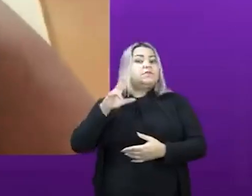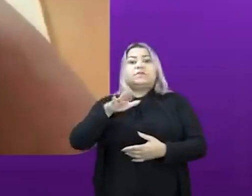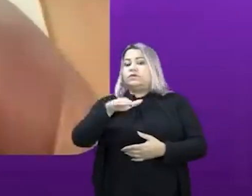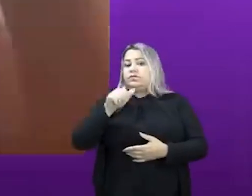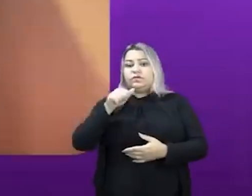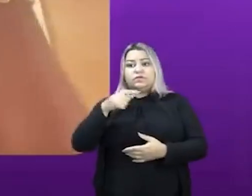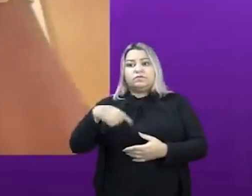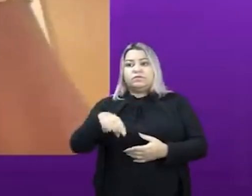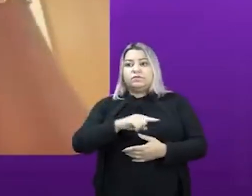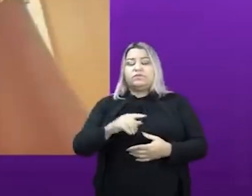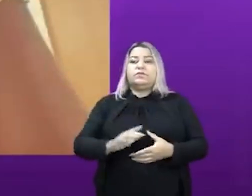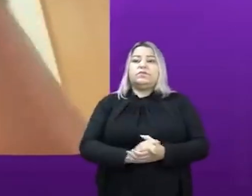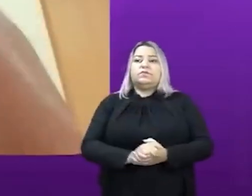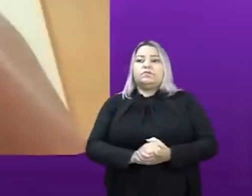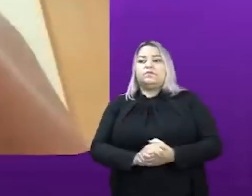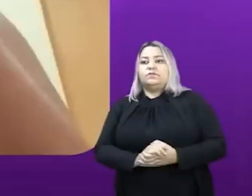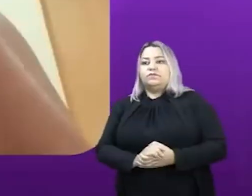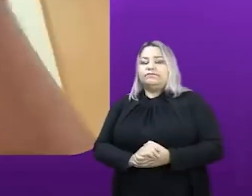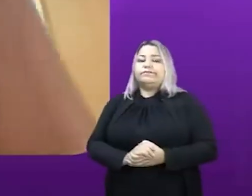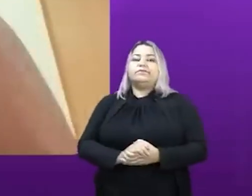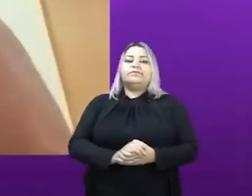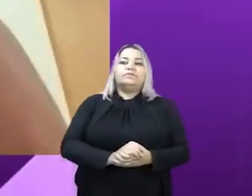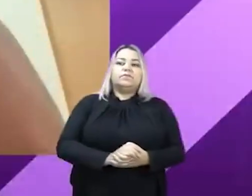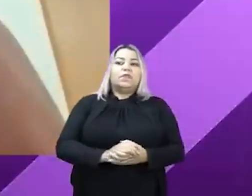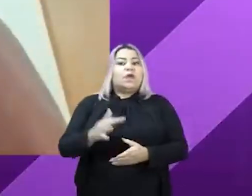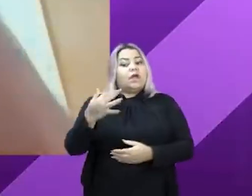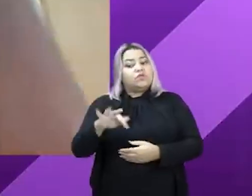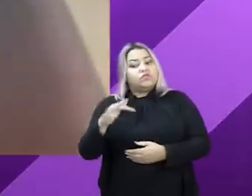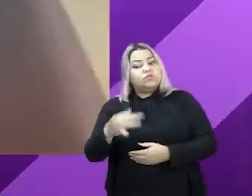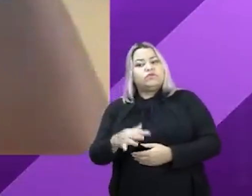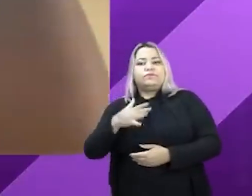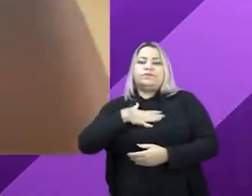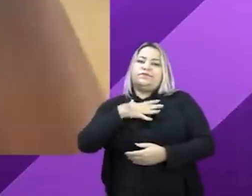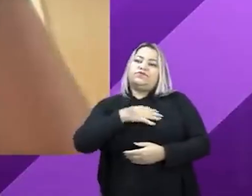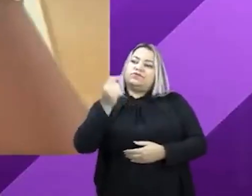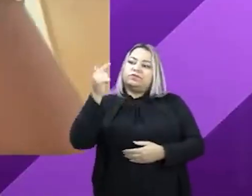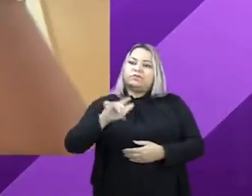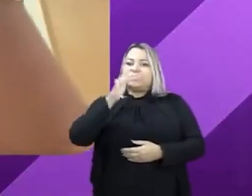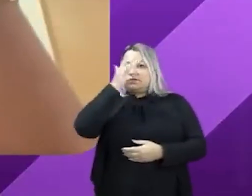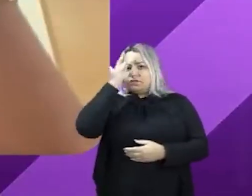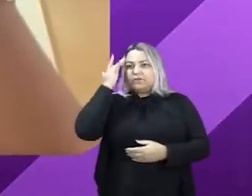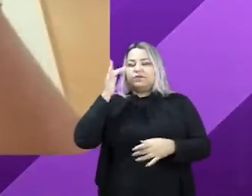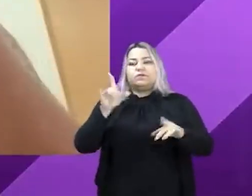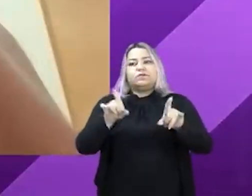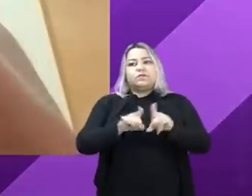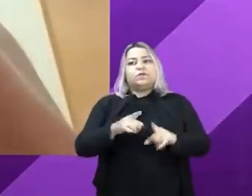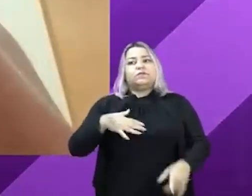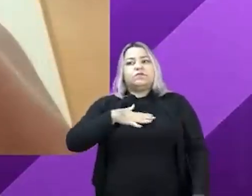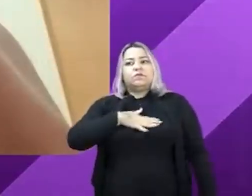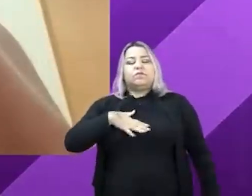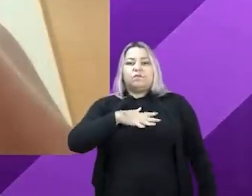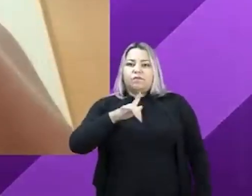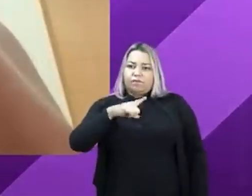gente. E aí eu falei, cara, às vezes a dor do meu filho é a dor de outras pessoas também, que gostariam de ter